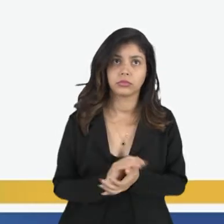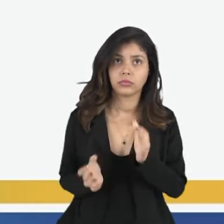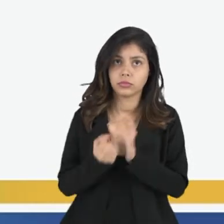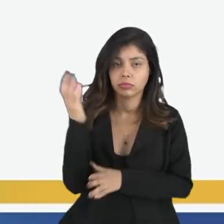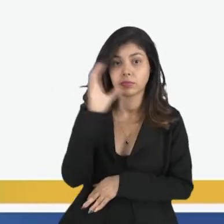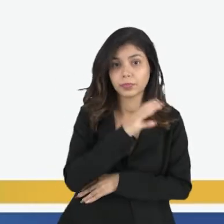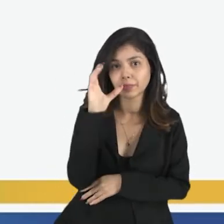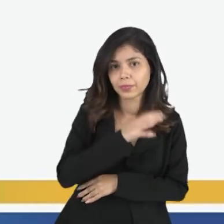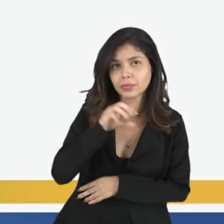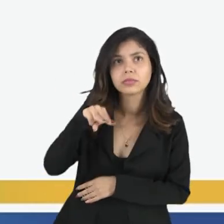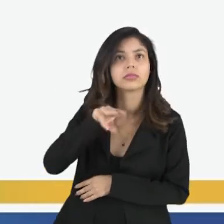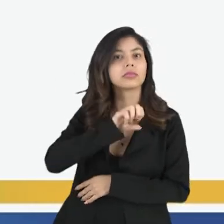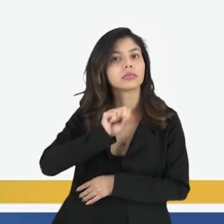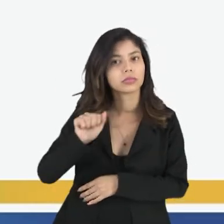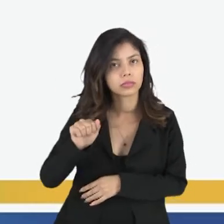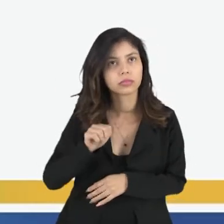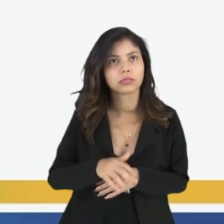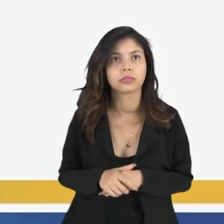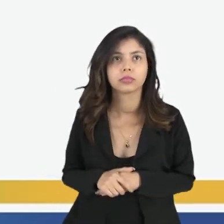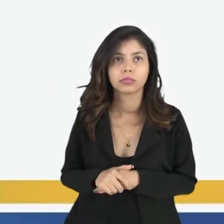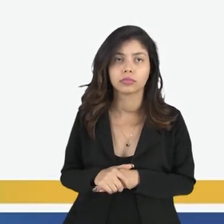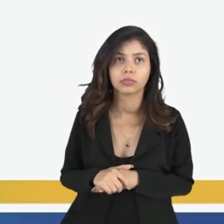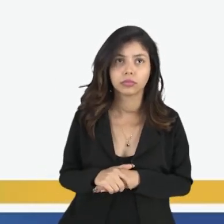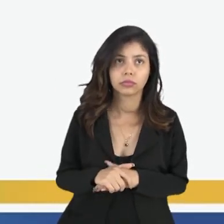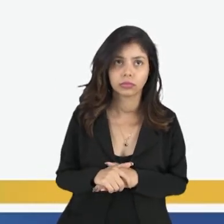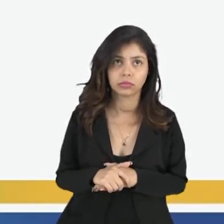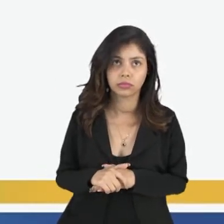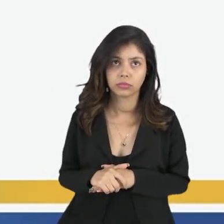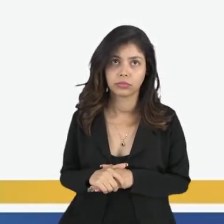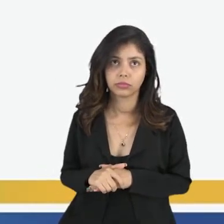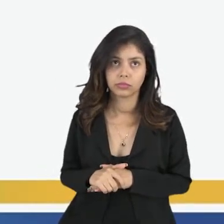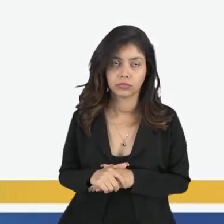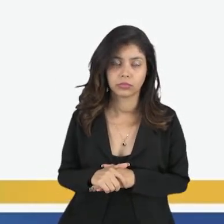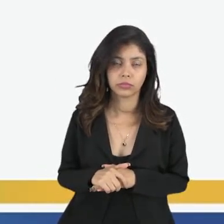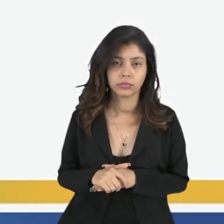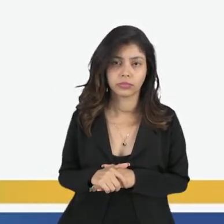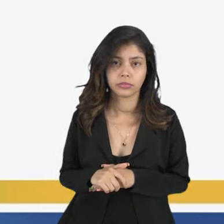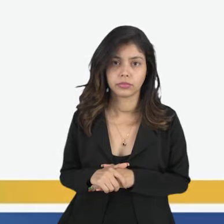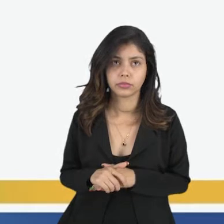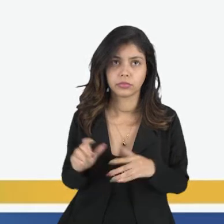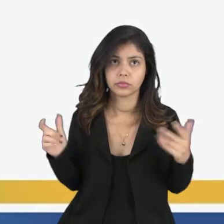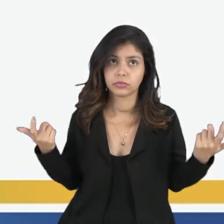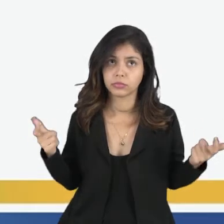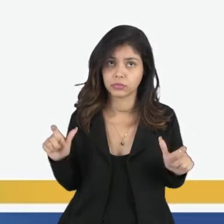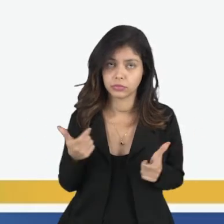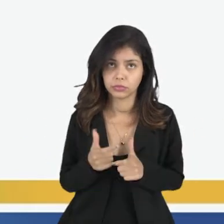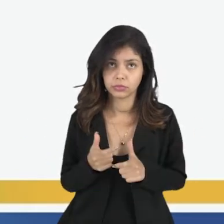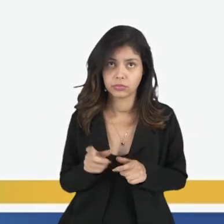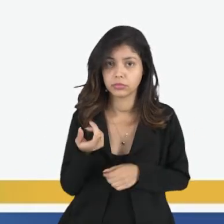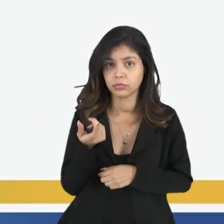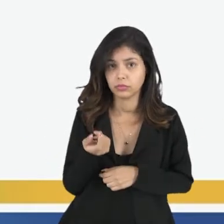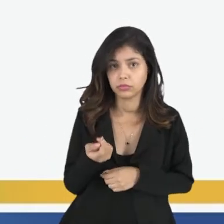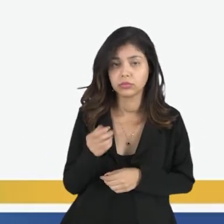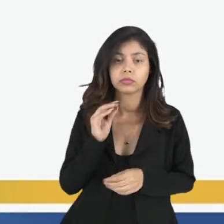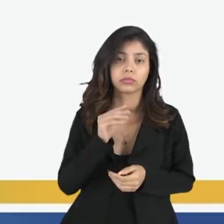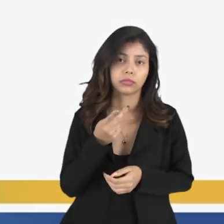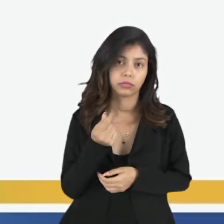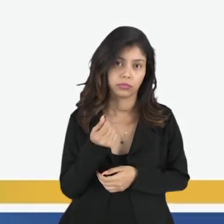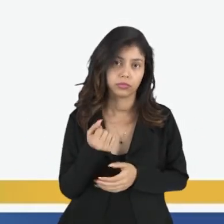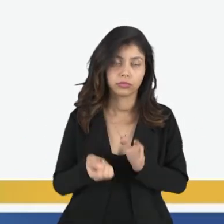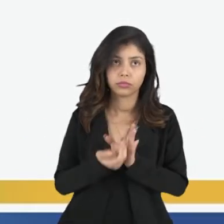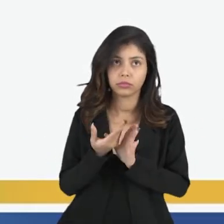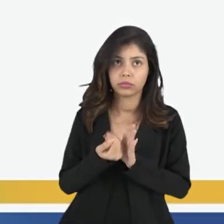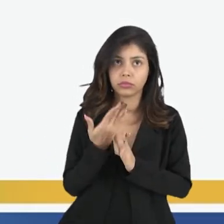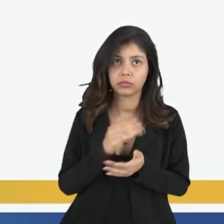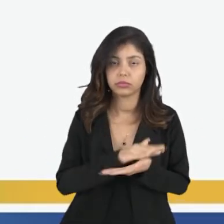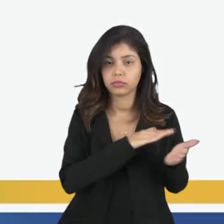ainda a produção acelerada e em massa, certo? A redução dos preços dos produtos